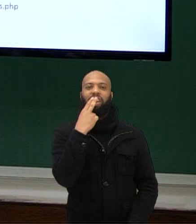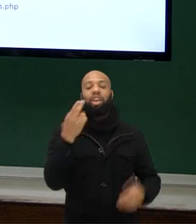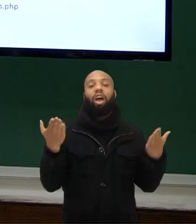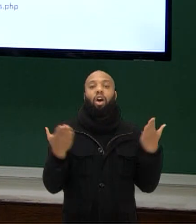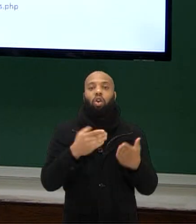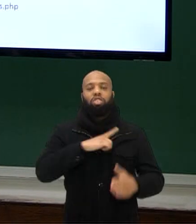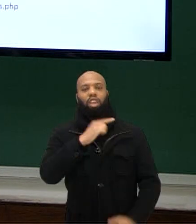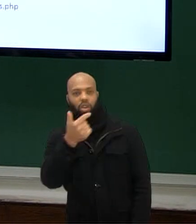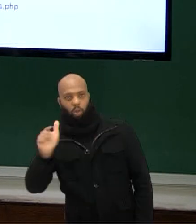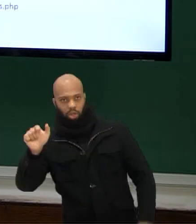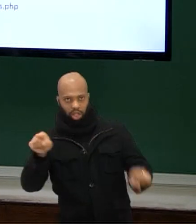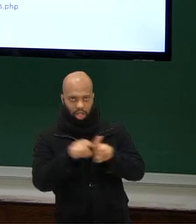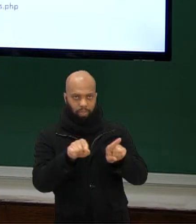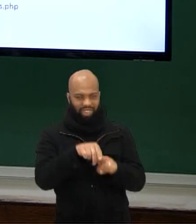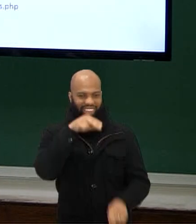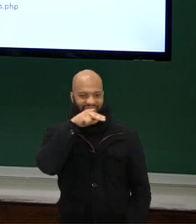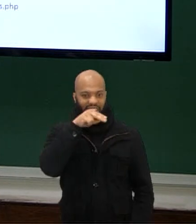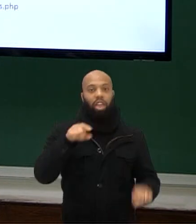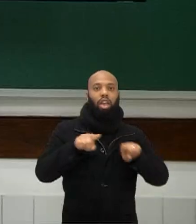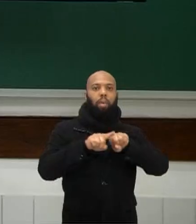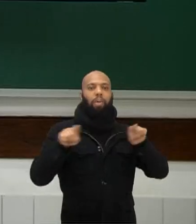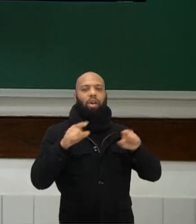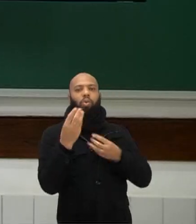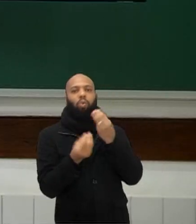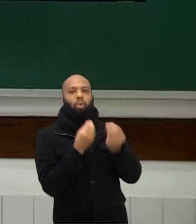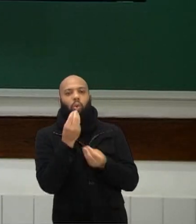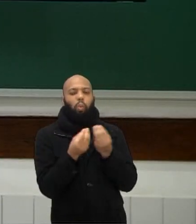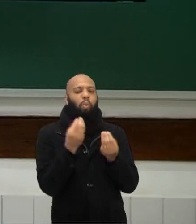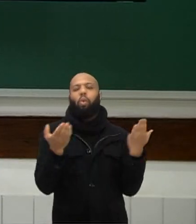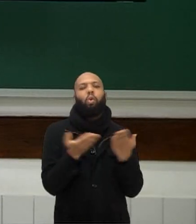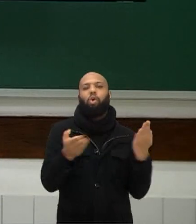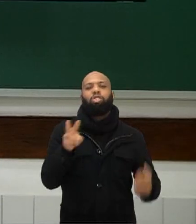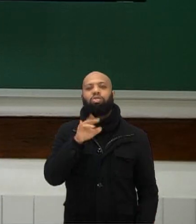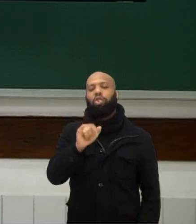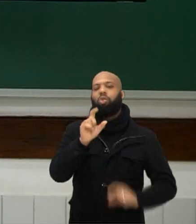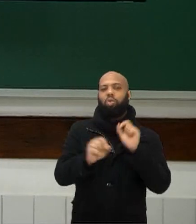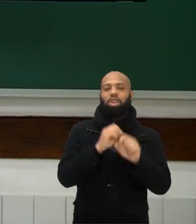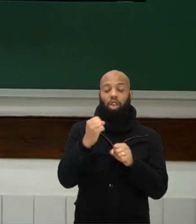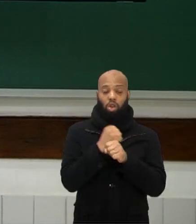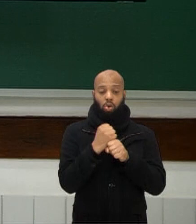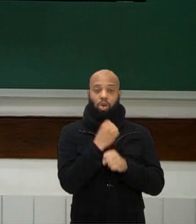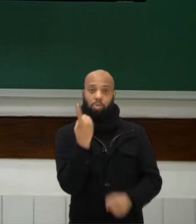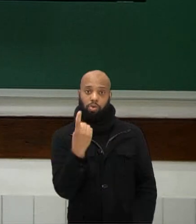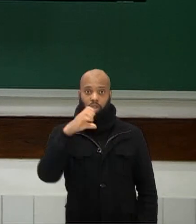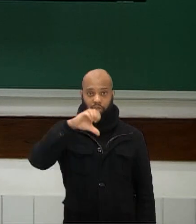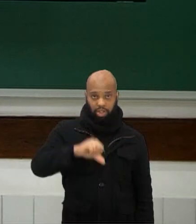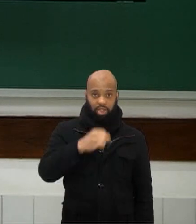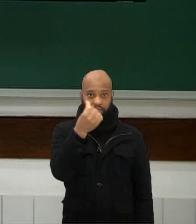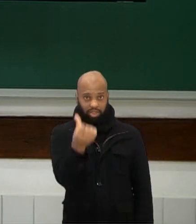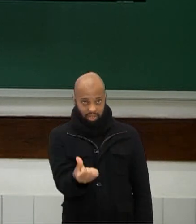Hoje eu trouxe outra, mas olha que interessante. Essa da aula de hoje, ela é do ano de